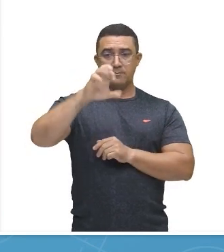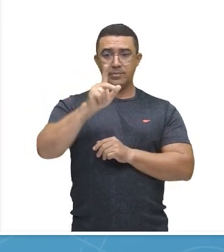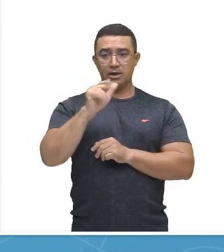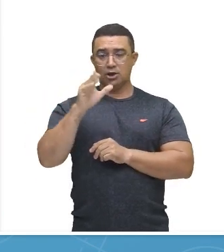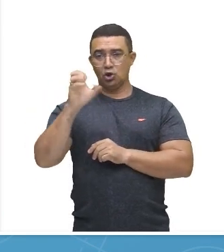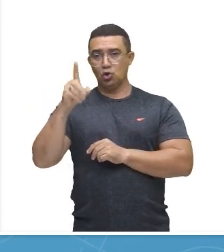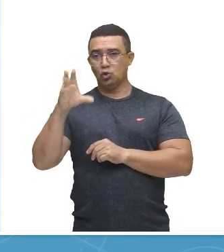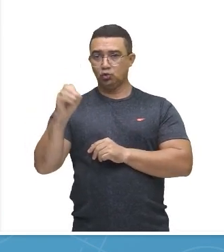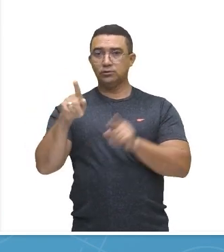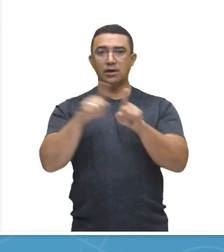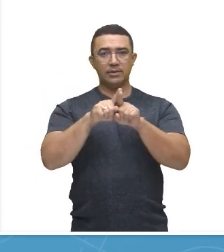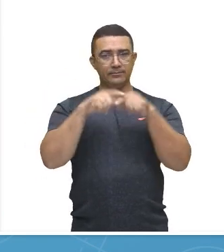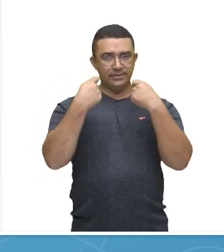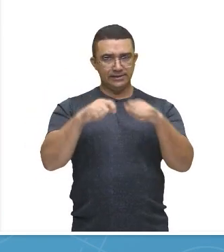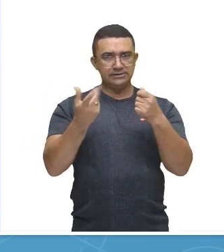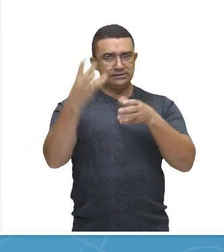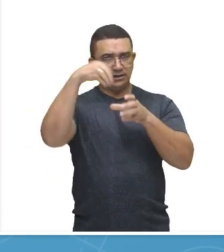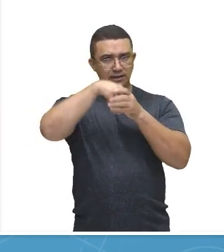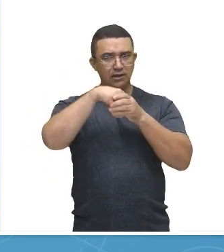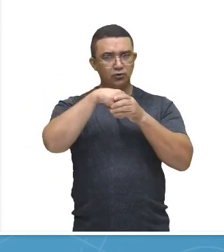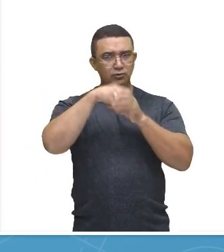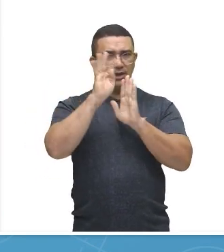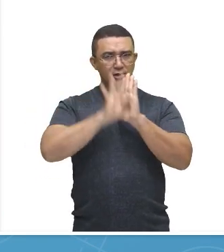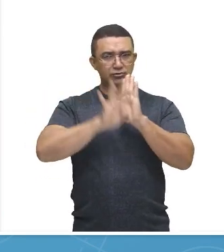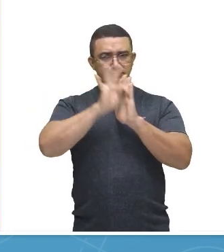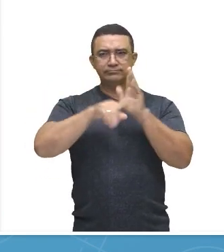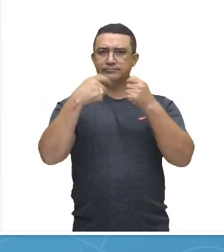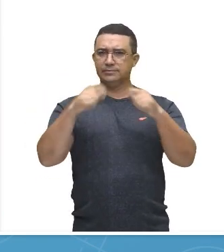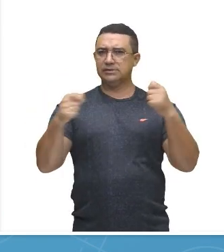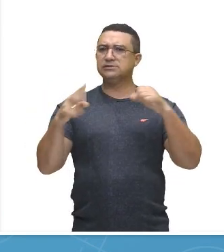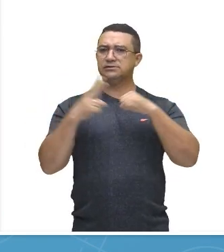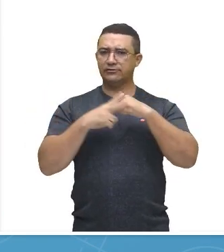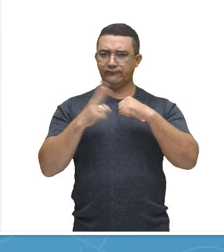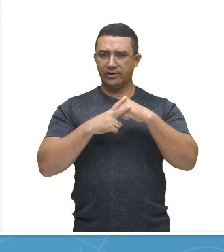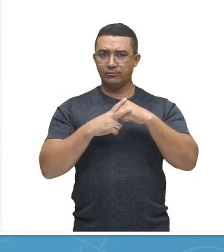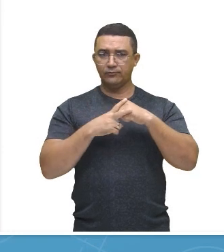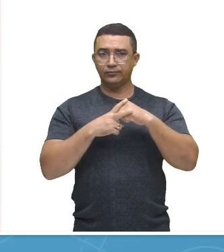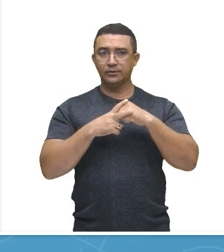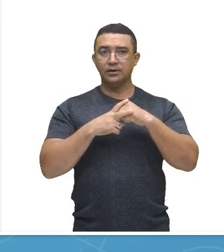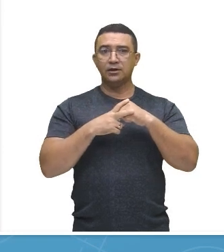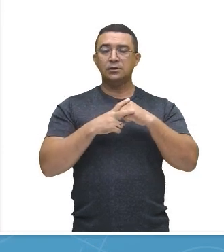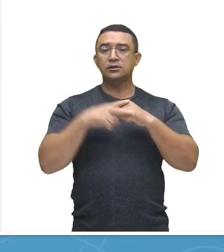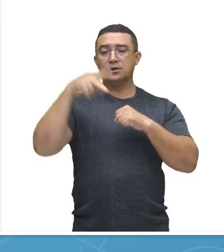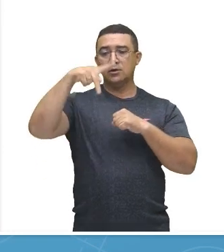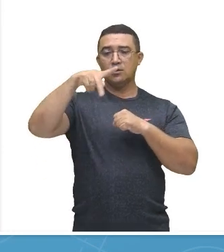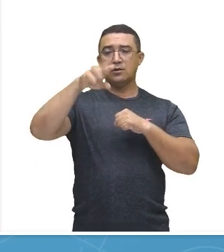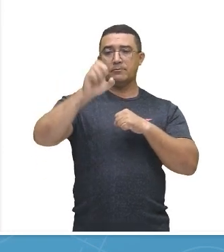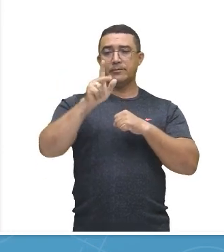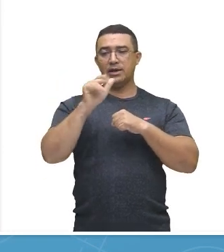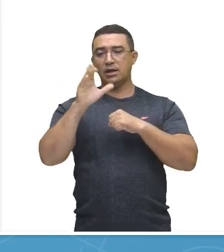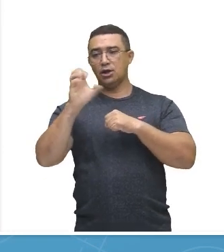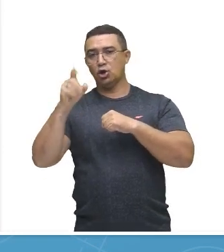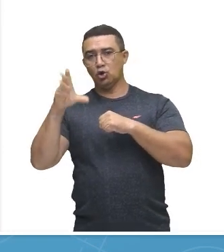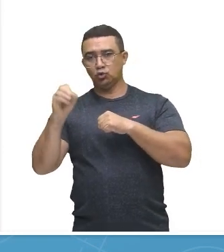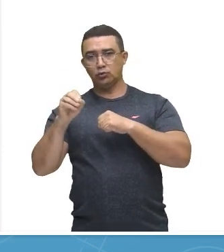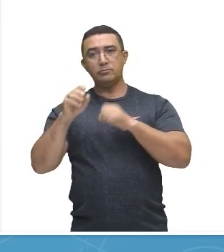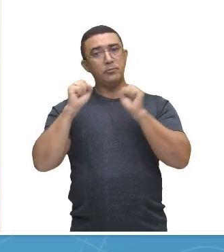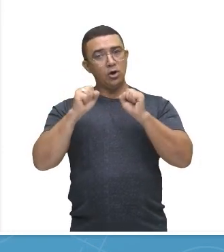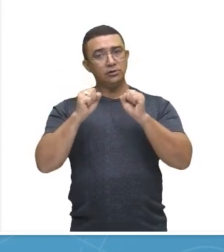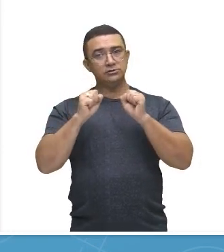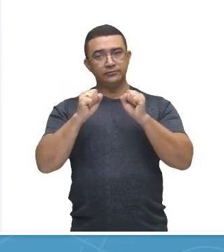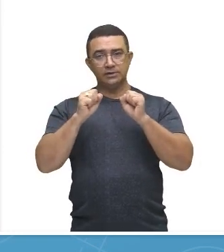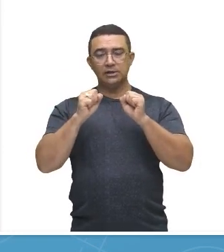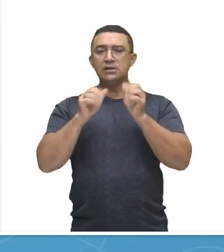bom? Período tem que ter verbo. E claro que eu tenho que entender que ele pode ser simples ou composto. Vamos aqui para os